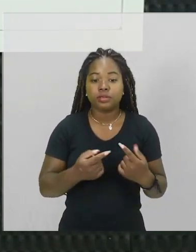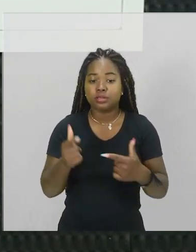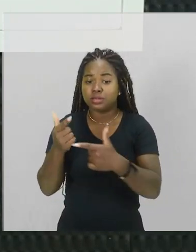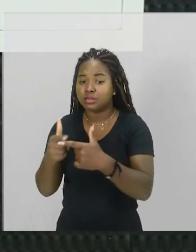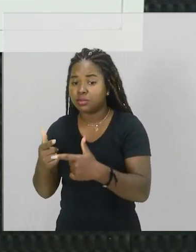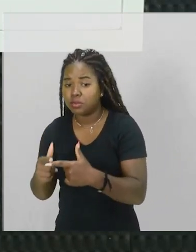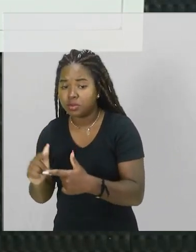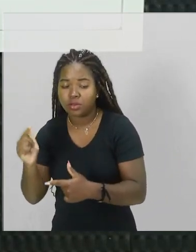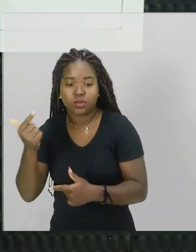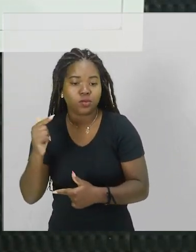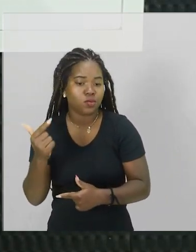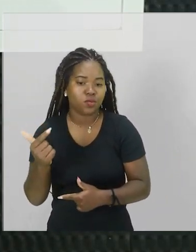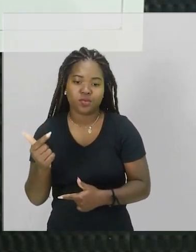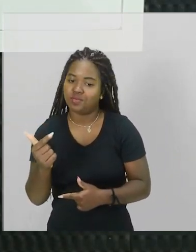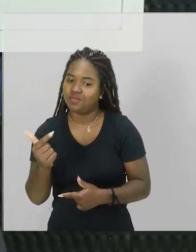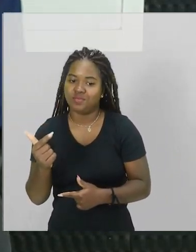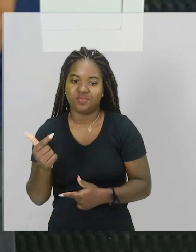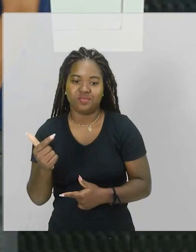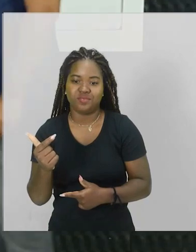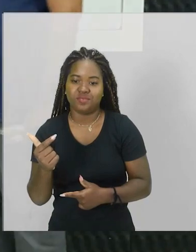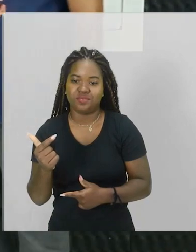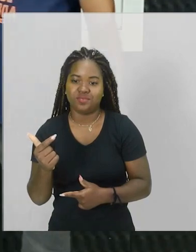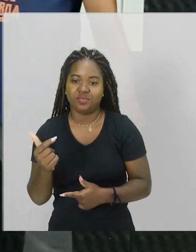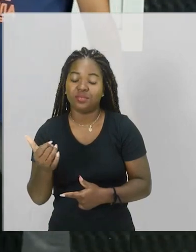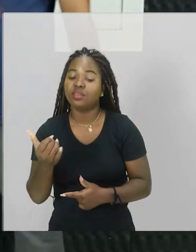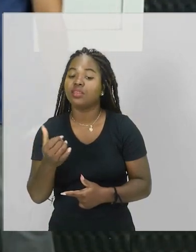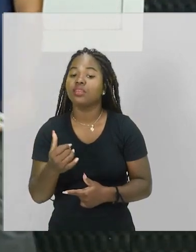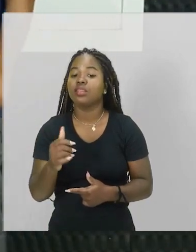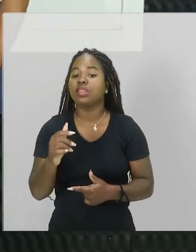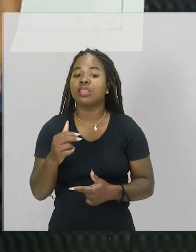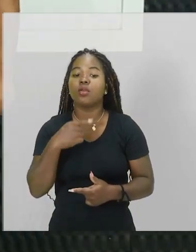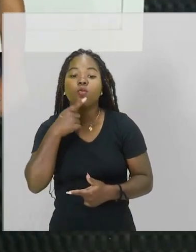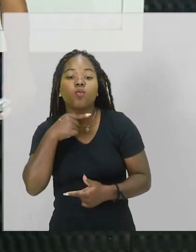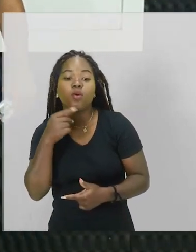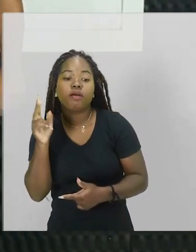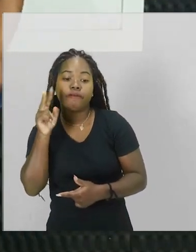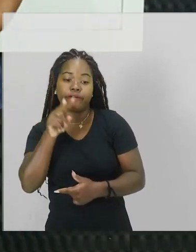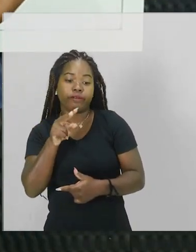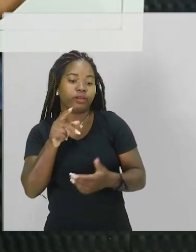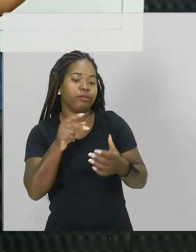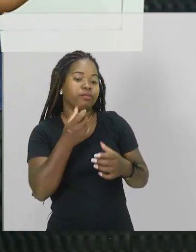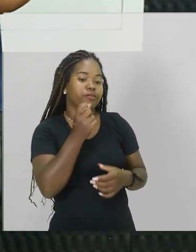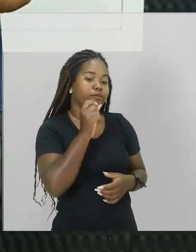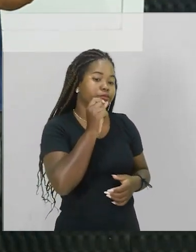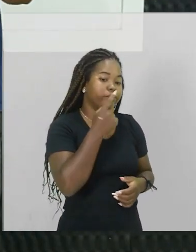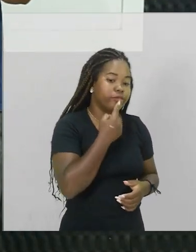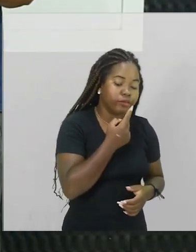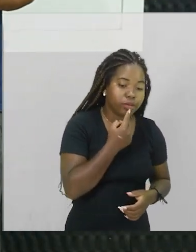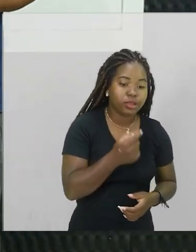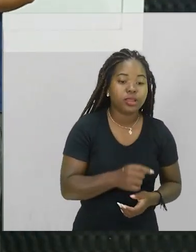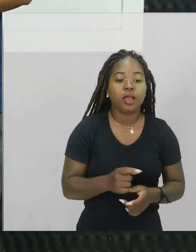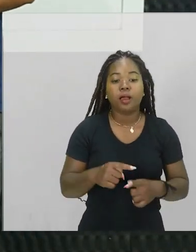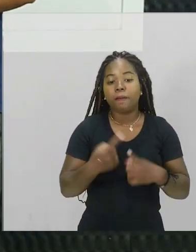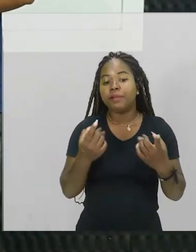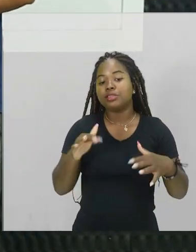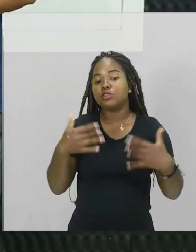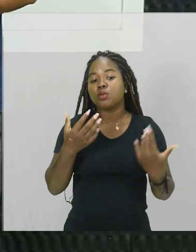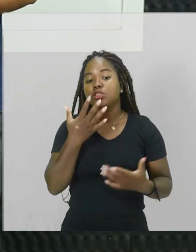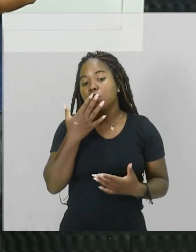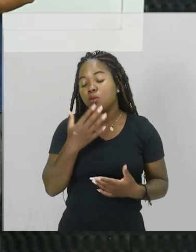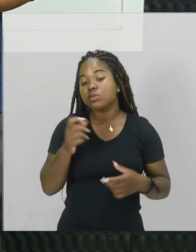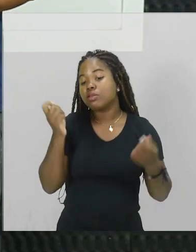tons de vermelho, certo? Então vamos lá. Então, quais são as das cores que estão aí que eles